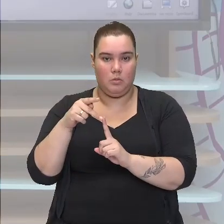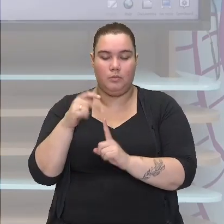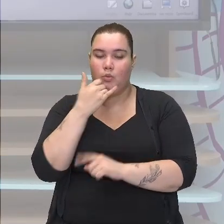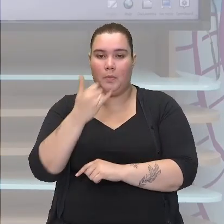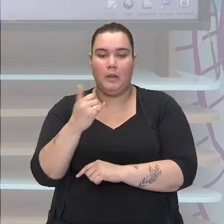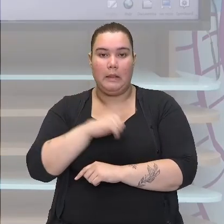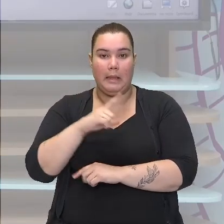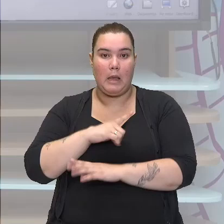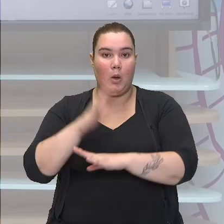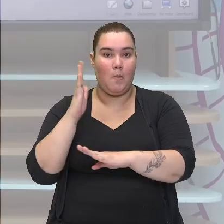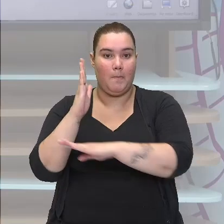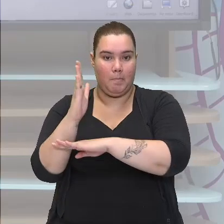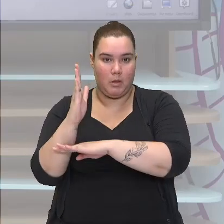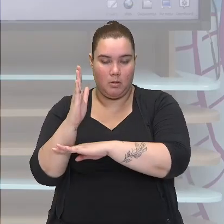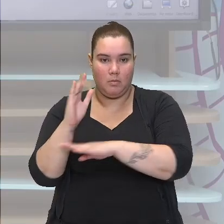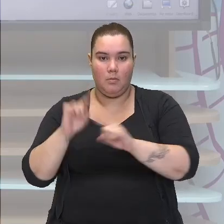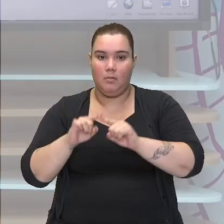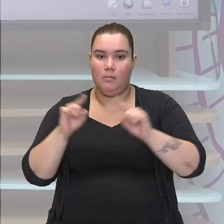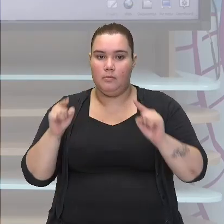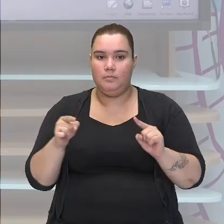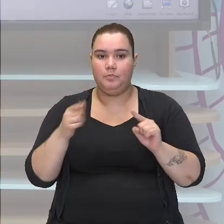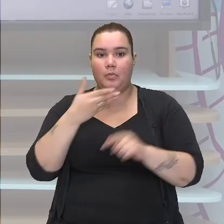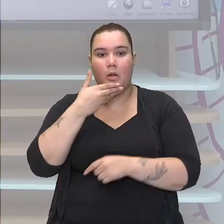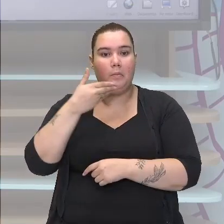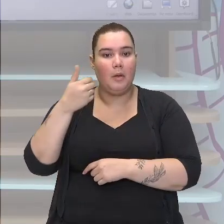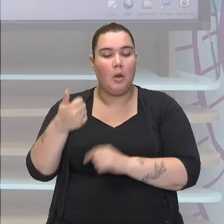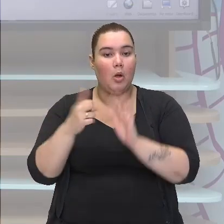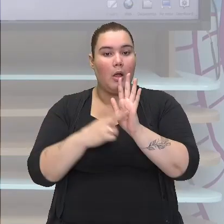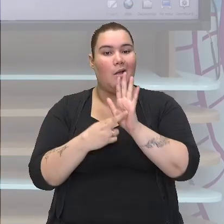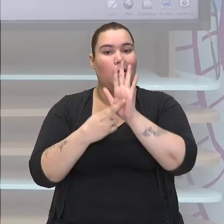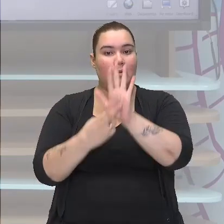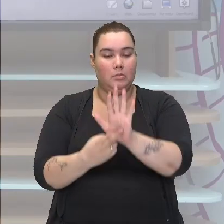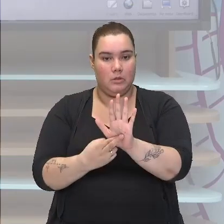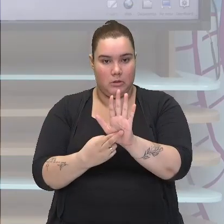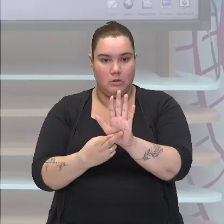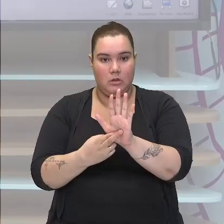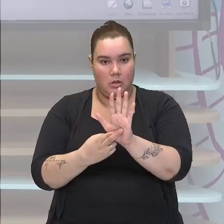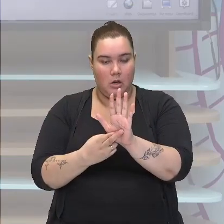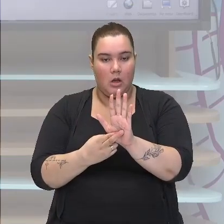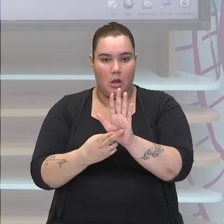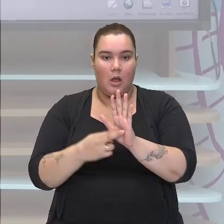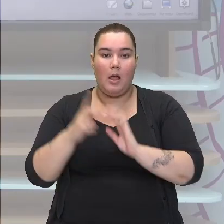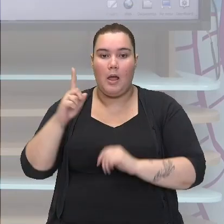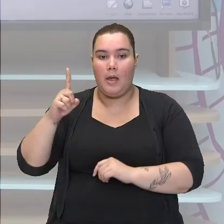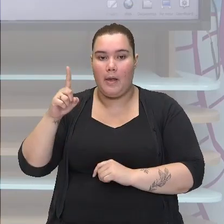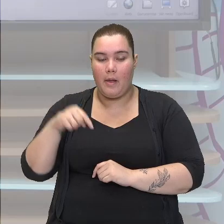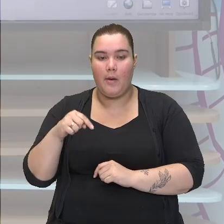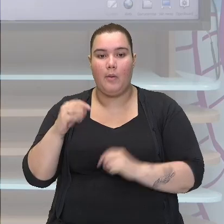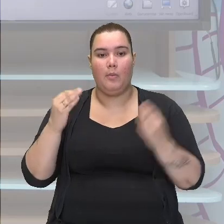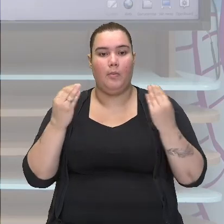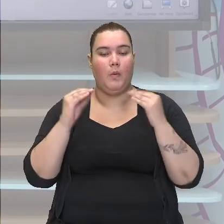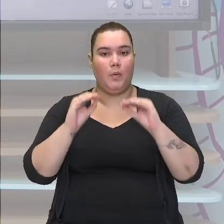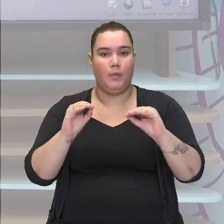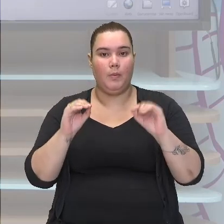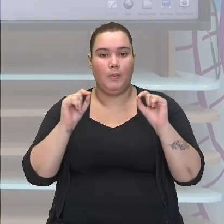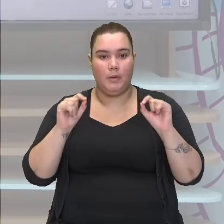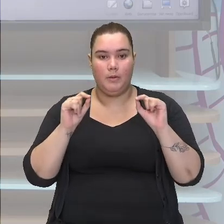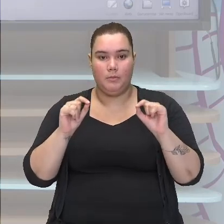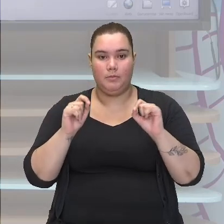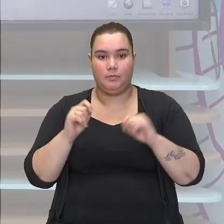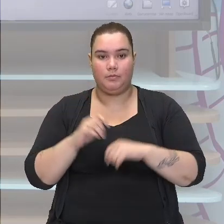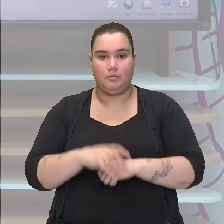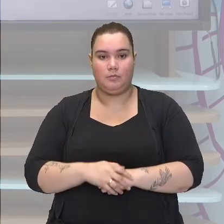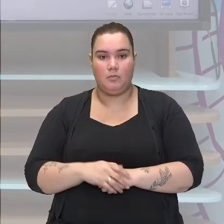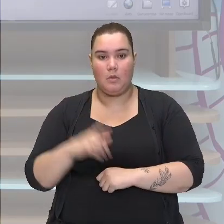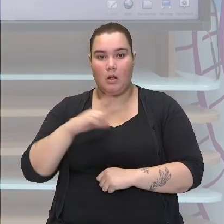a melhor representação do plano que o homem conseguiu foi quando ele